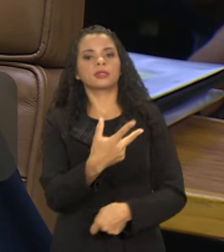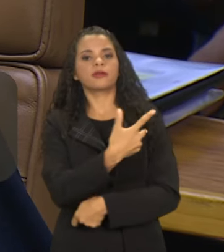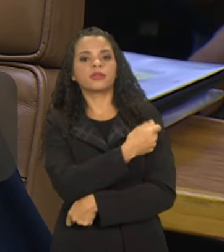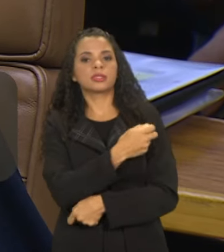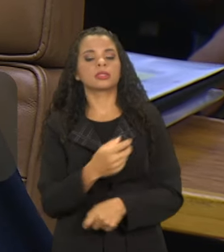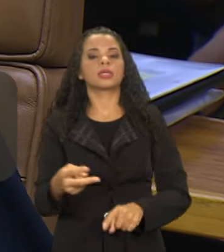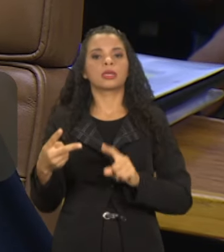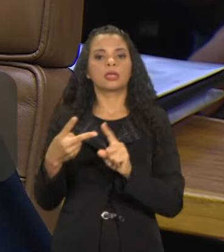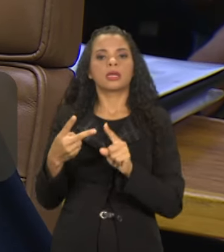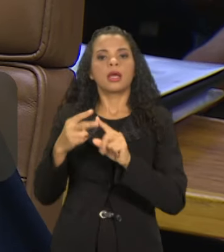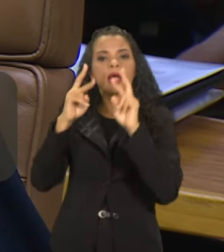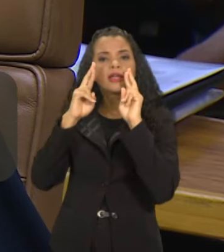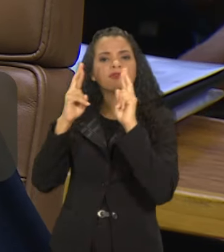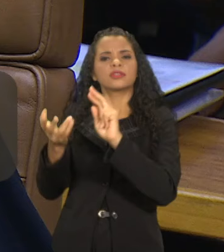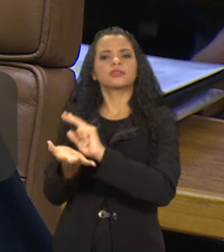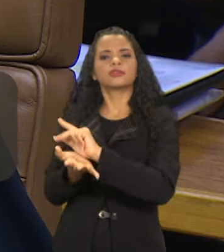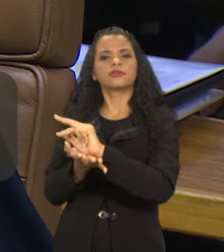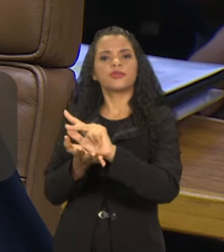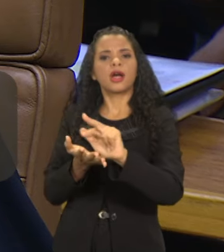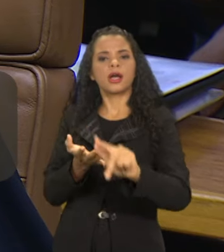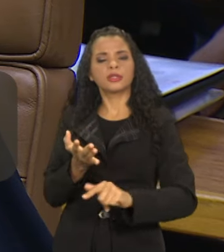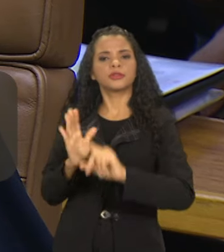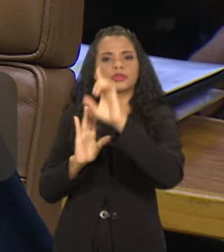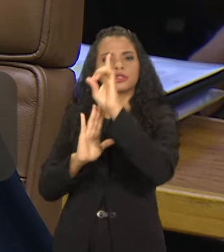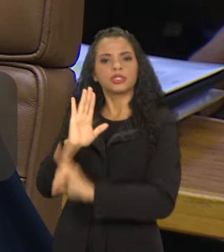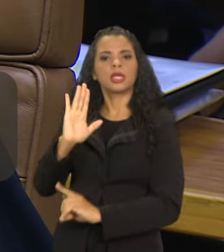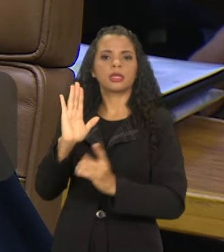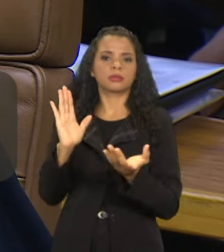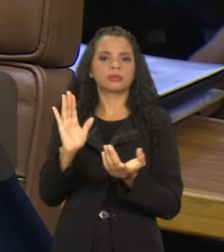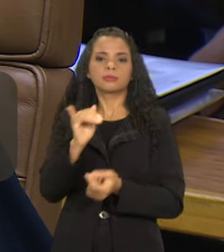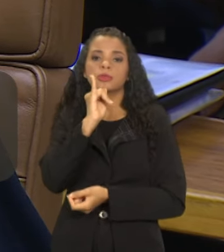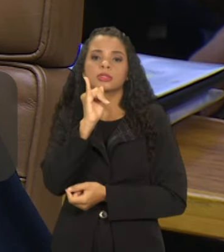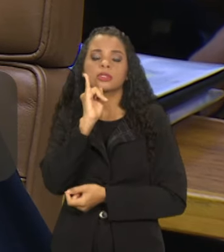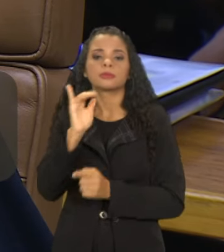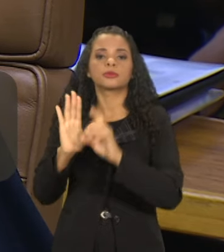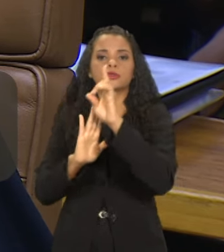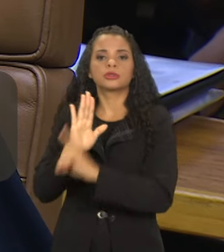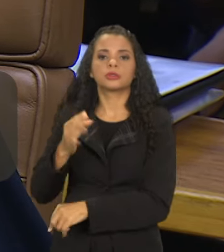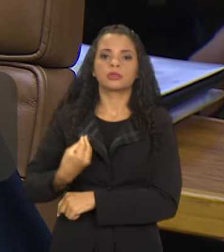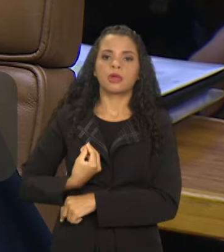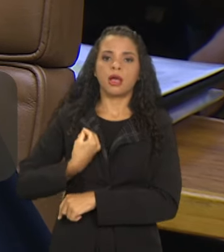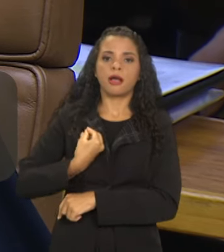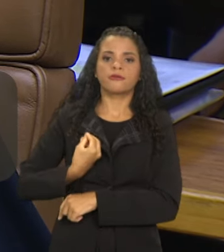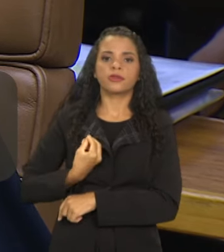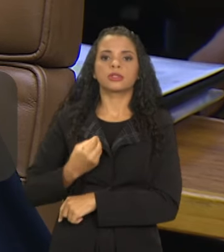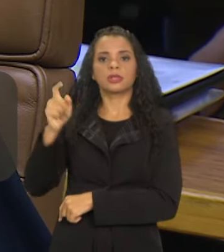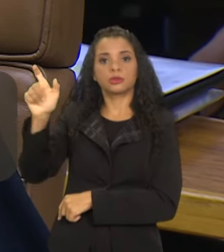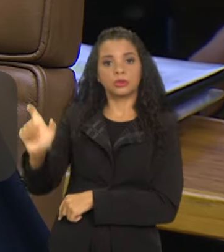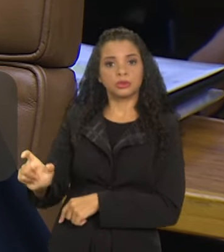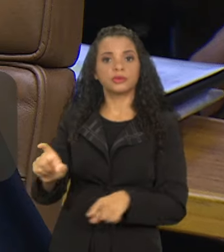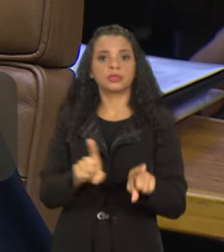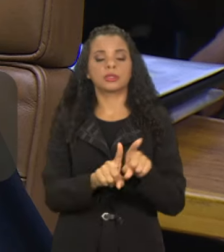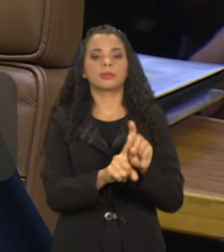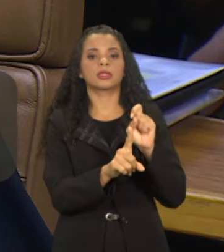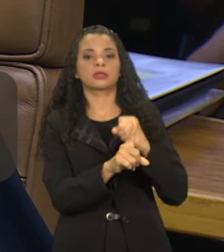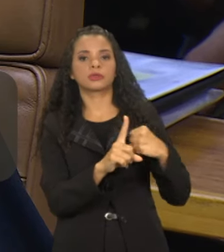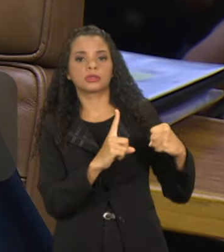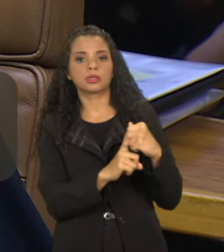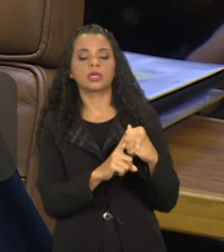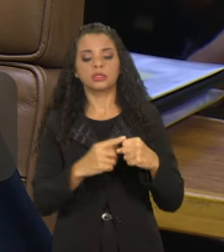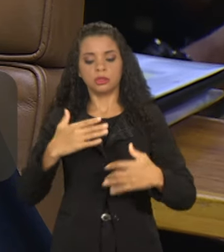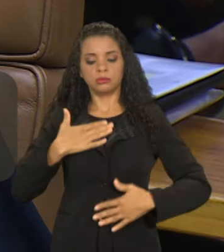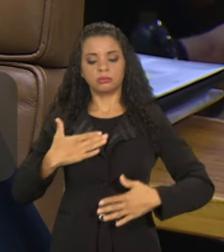a diversos direitos e garantias constitucionais, tais como o direito à vida do indivíduo e da sociedade, o direito à integridade física, o direito de